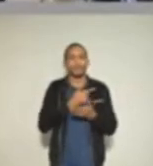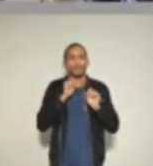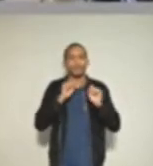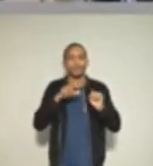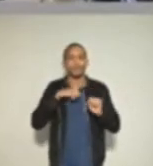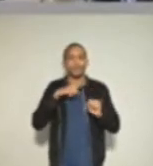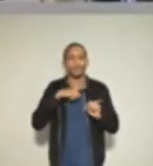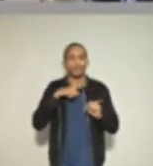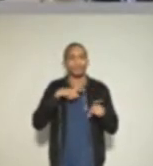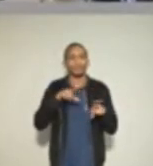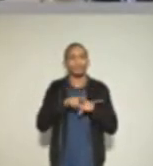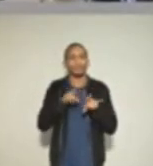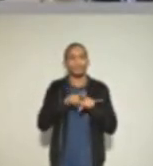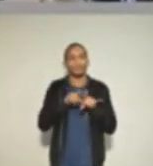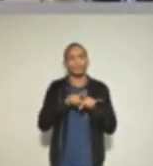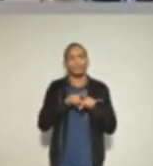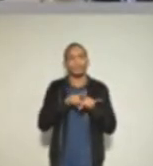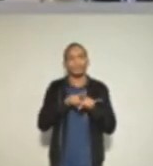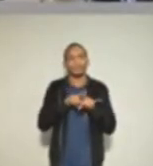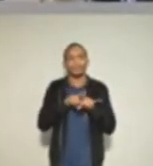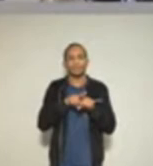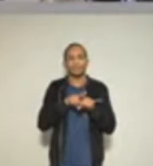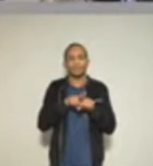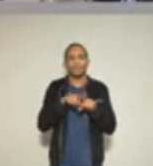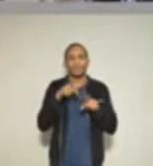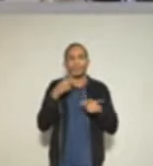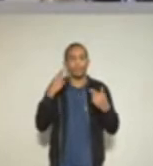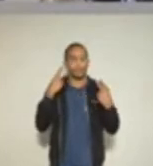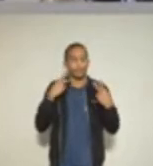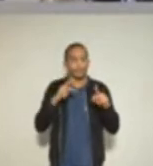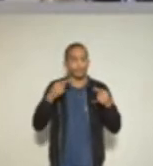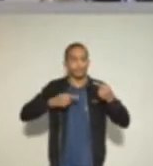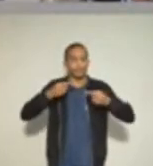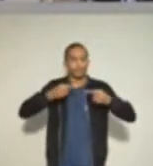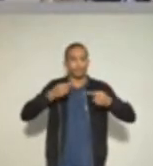ter seguimento, né, do presente debate.